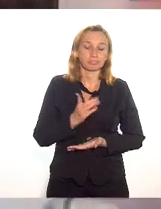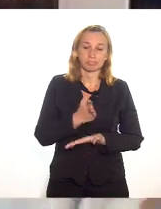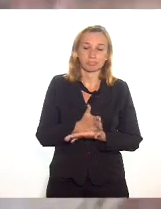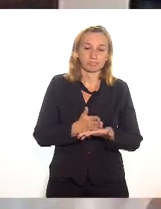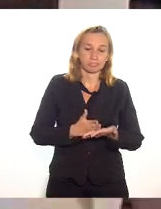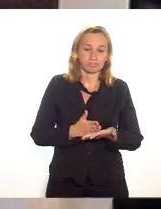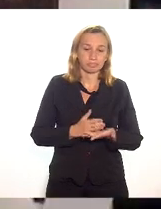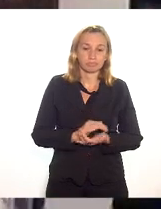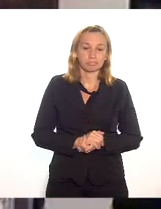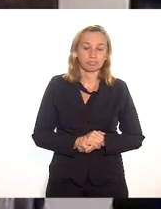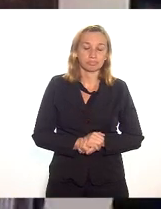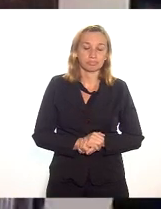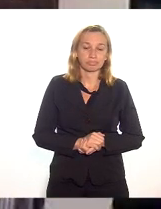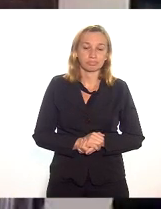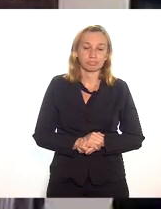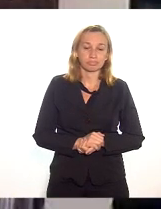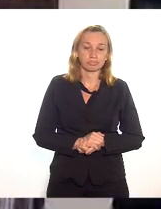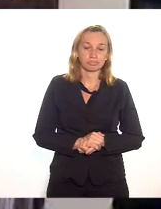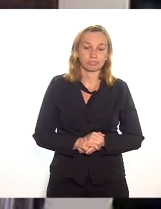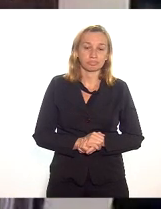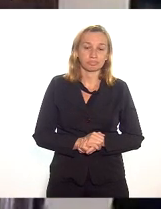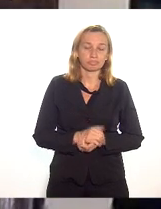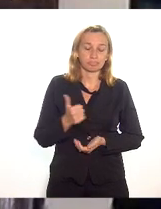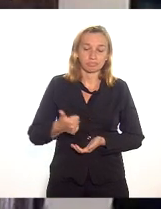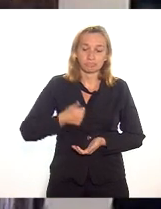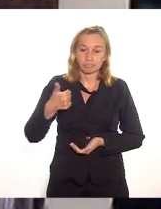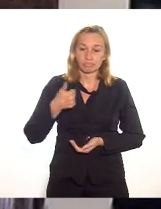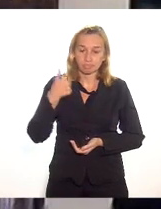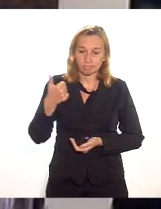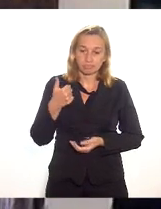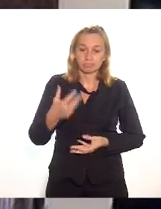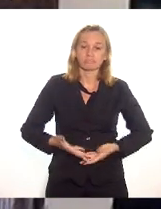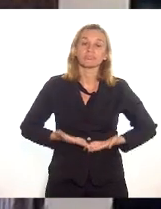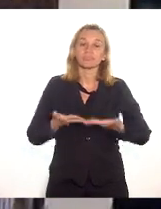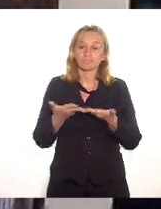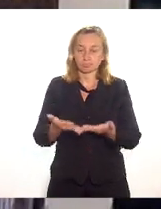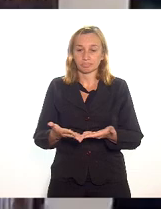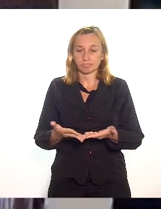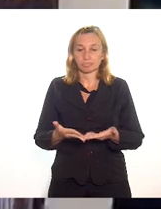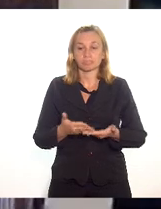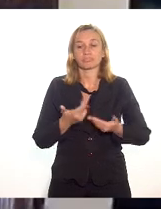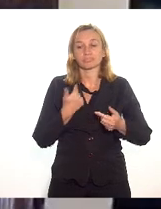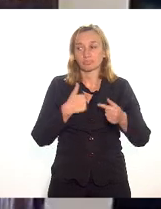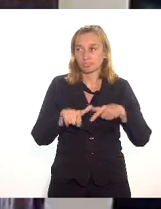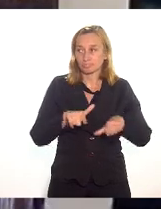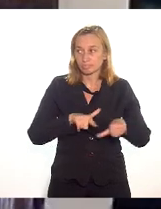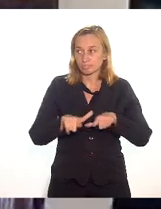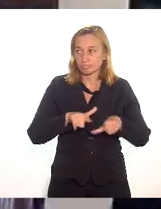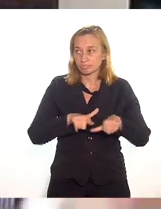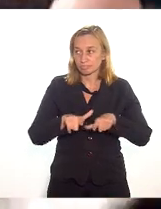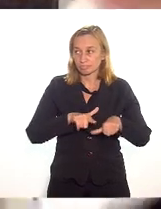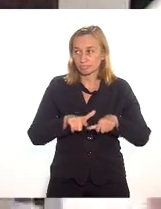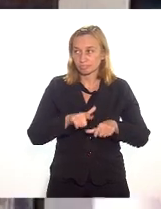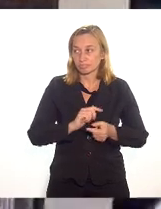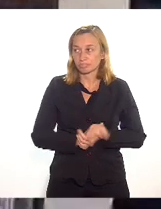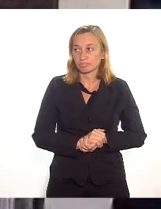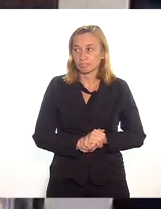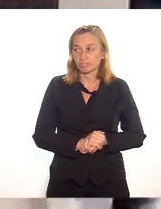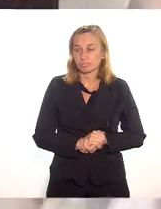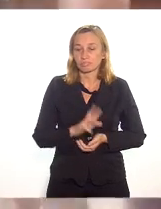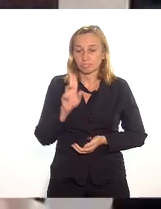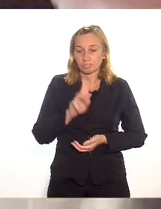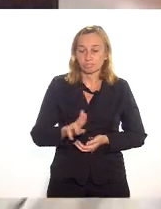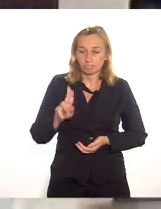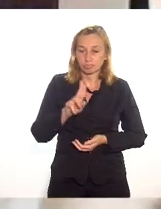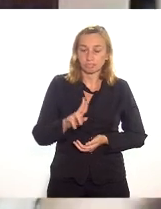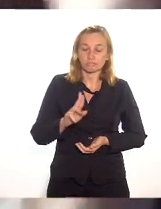com condições de melhor oferecer os serviços para os